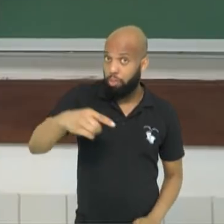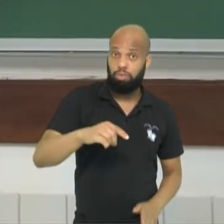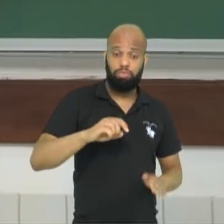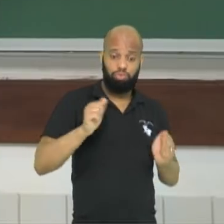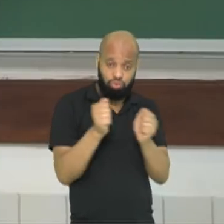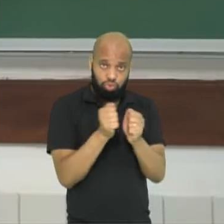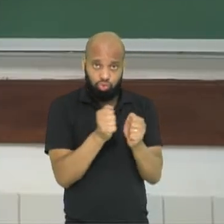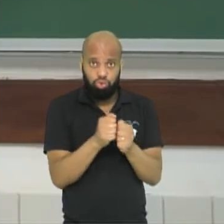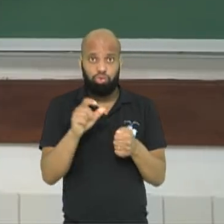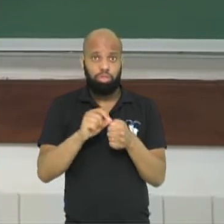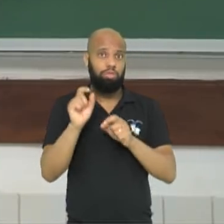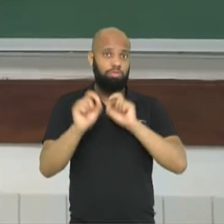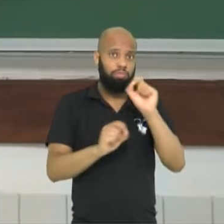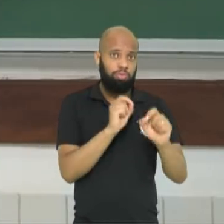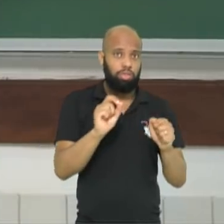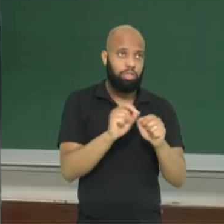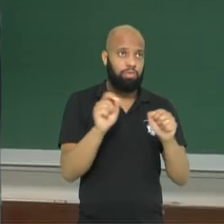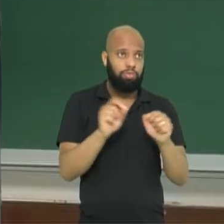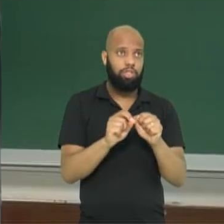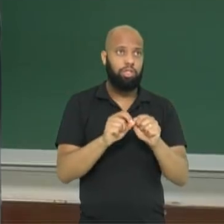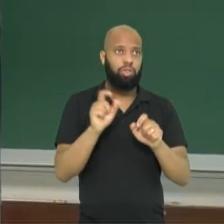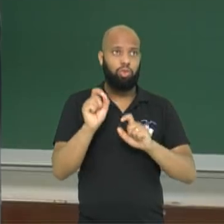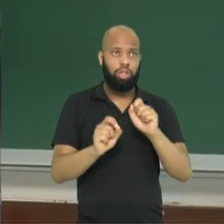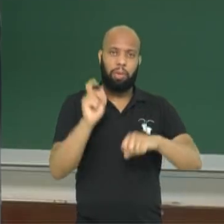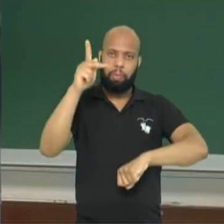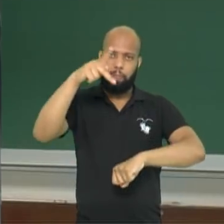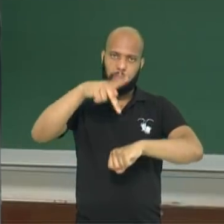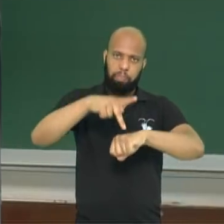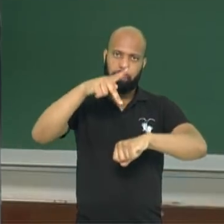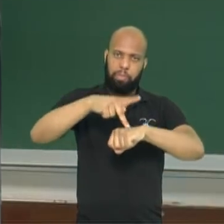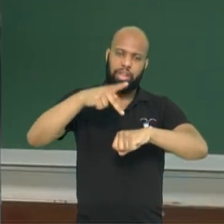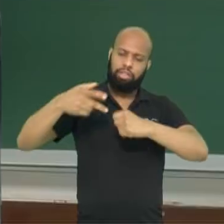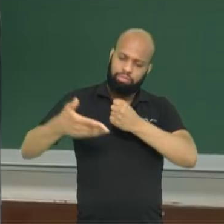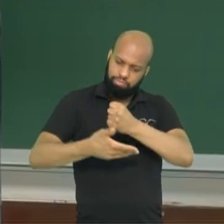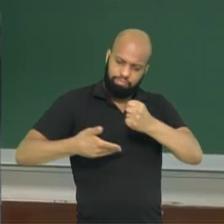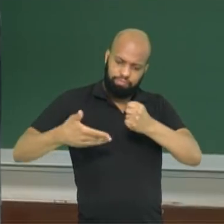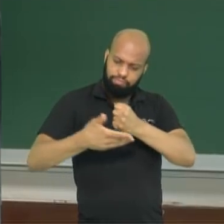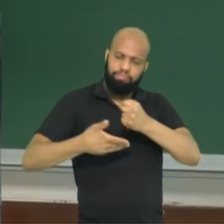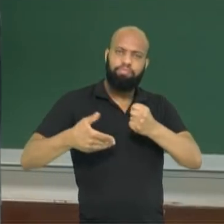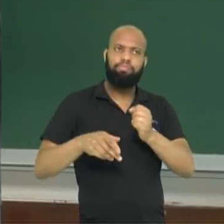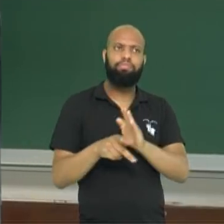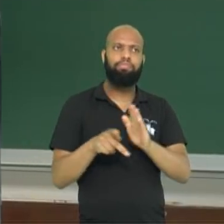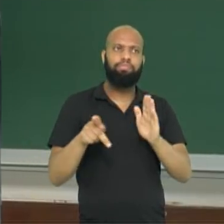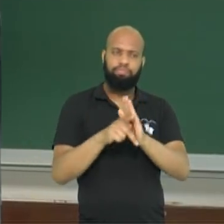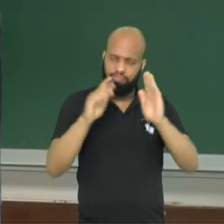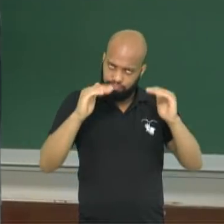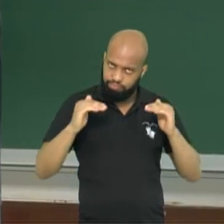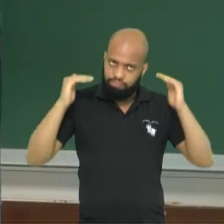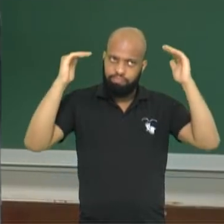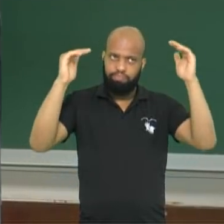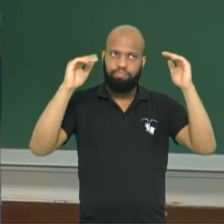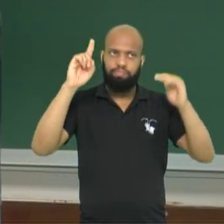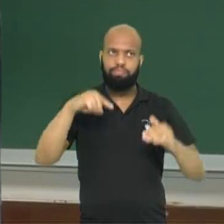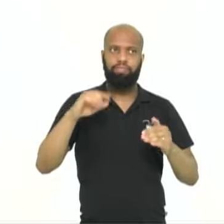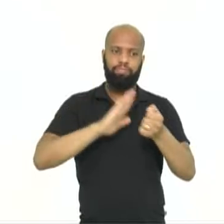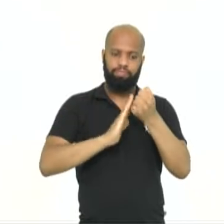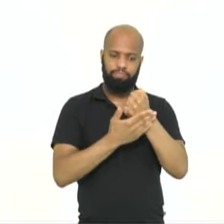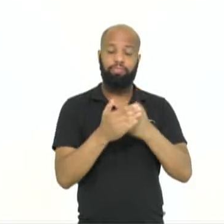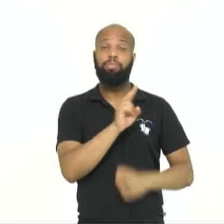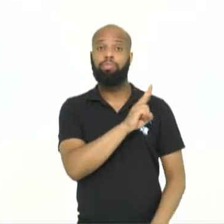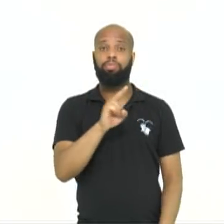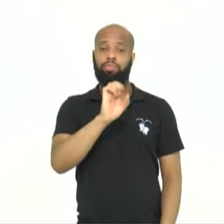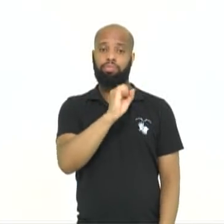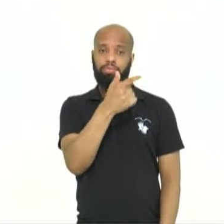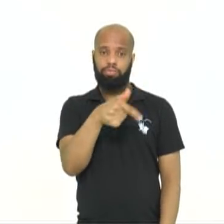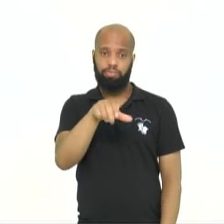reunidos, fizeram a cerimônia, a pedra fundamental lá do reservatório do Alto São Francisco. Aqui nós já temos a construção do